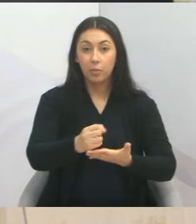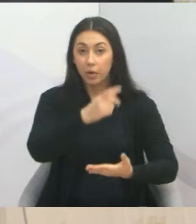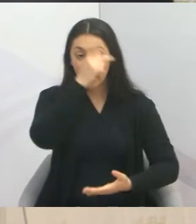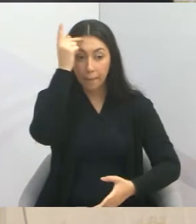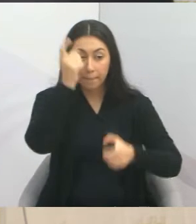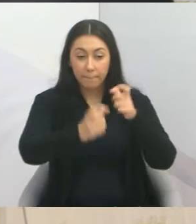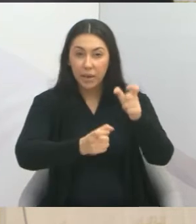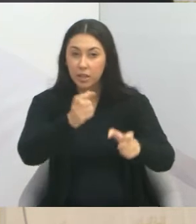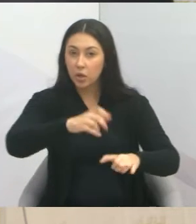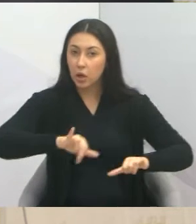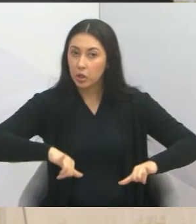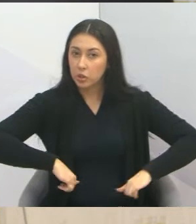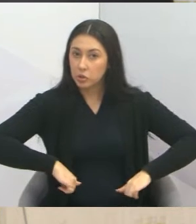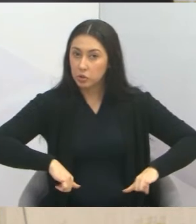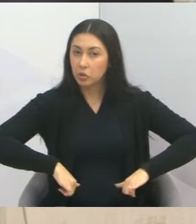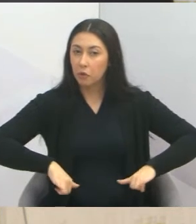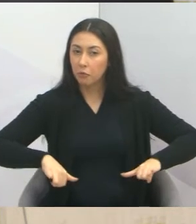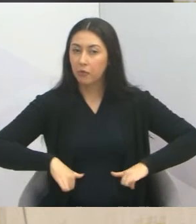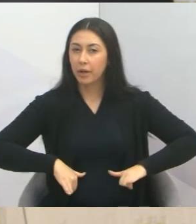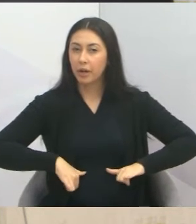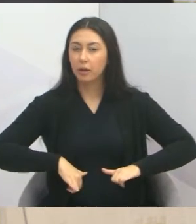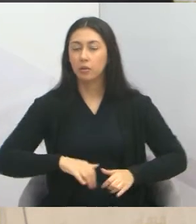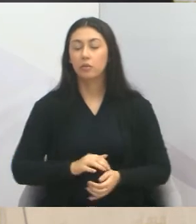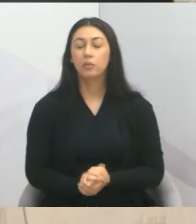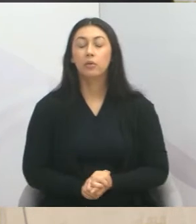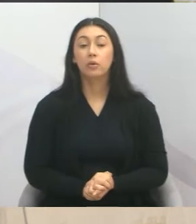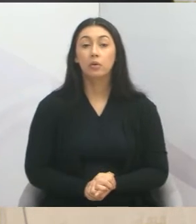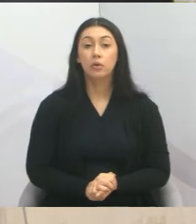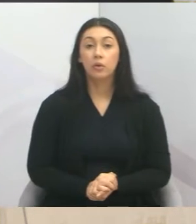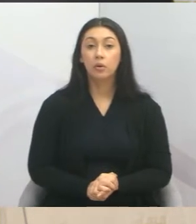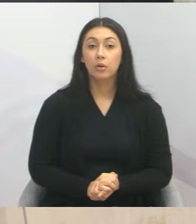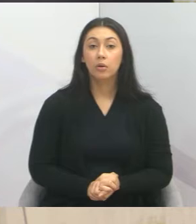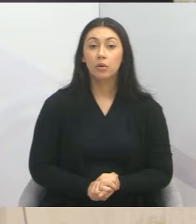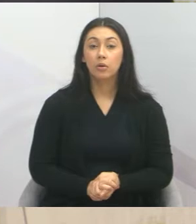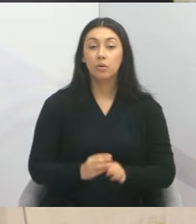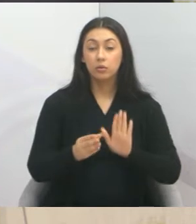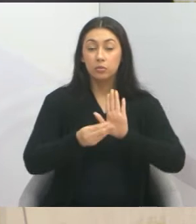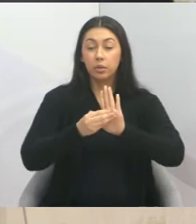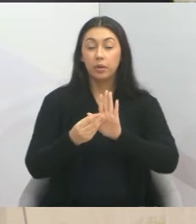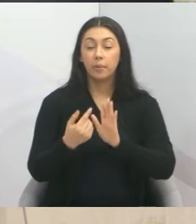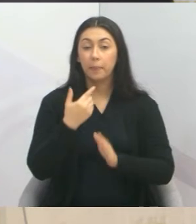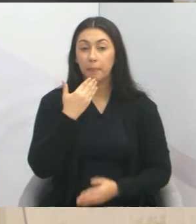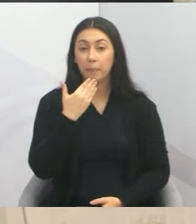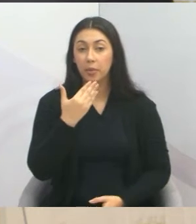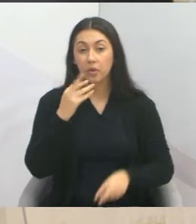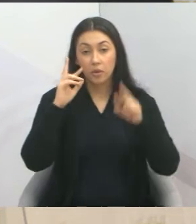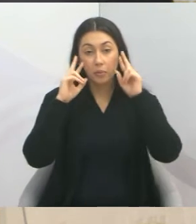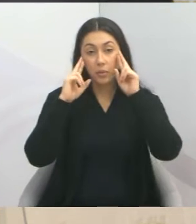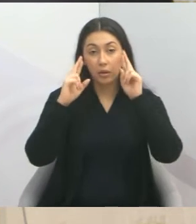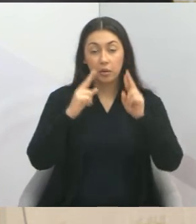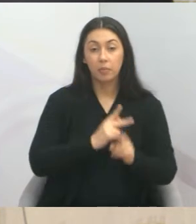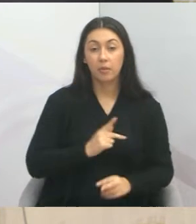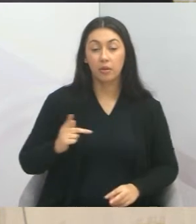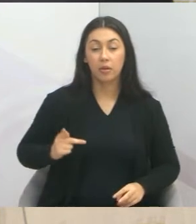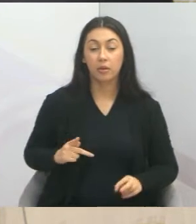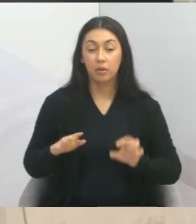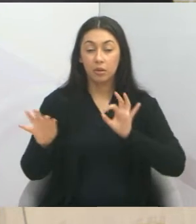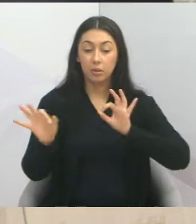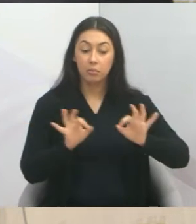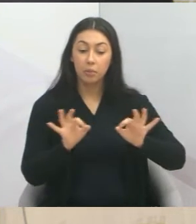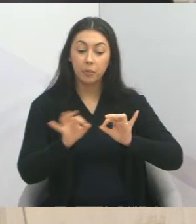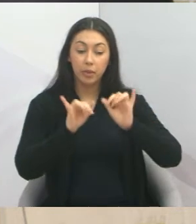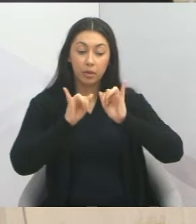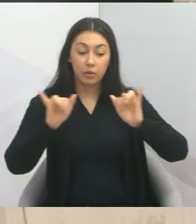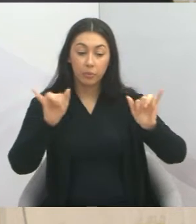vítimas de tortura 26 de Junho feitos esse registro respeitosamente e queremos apresenta essa casa que seja